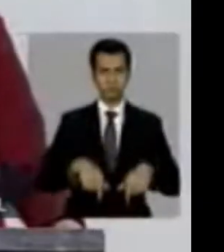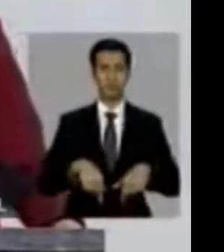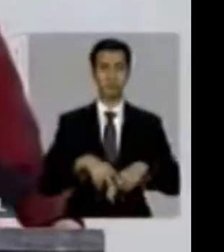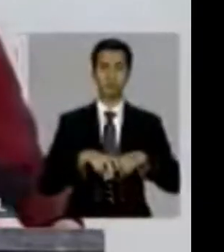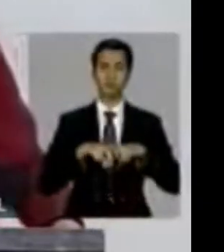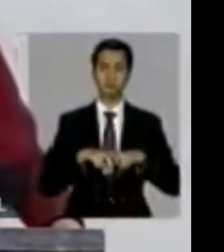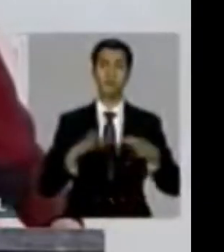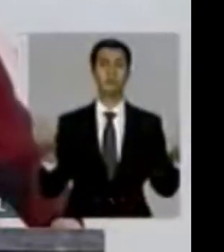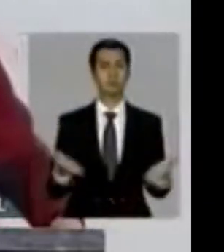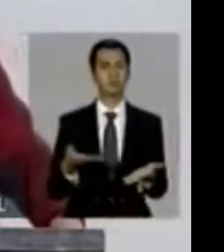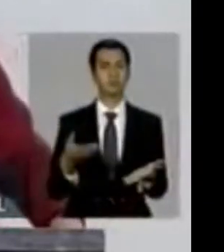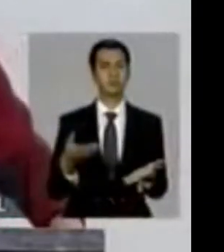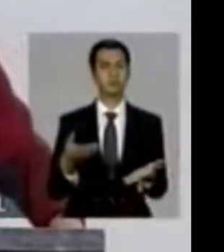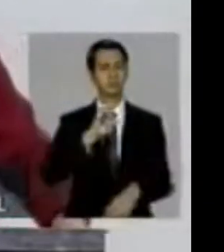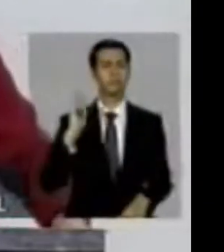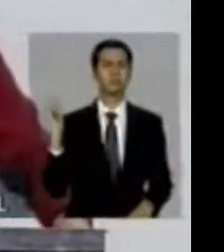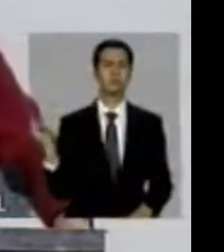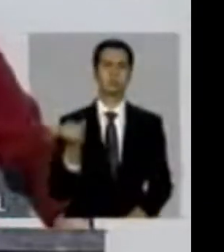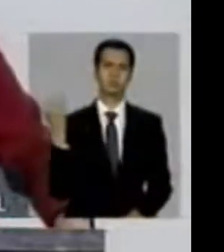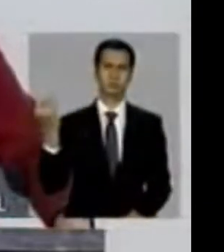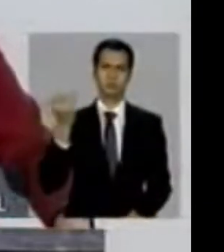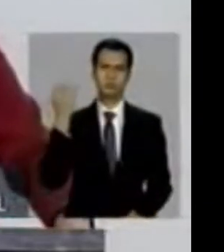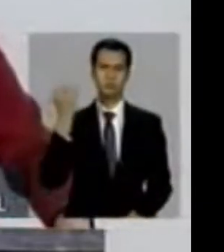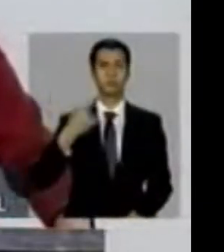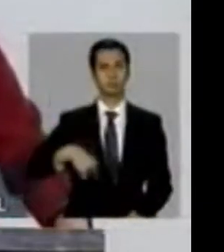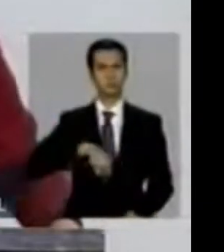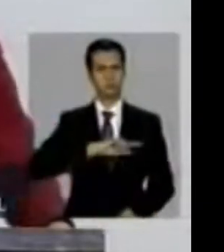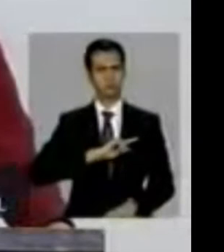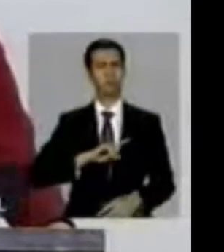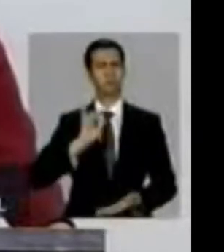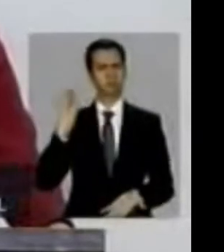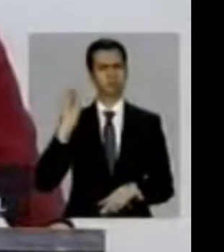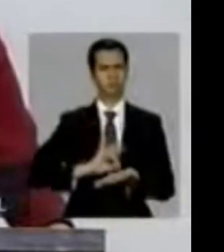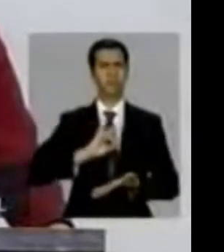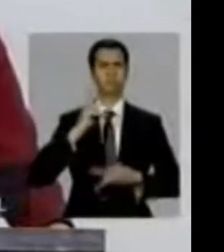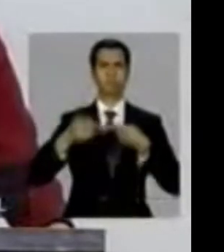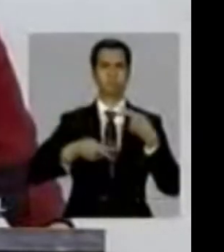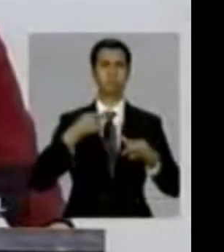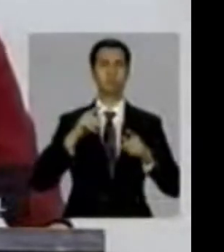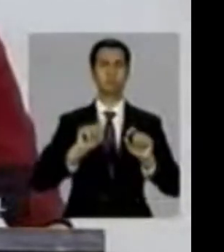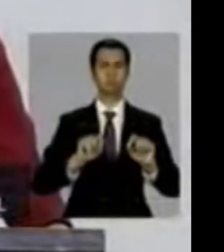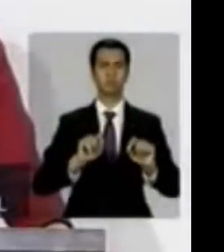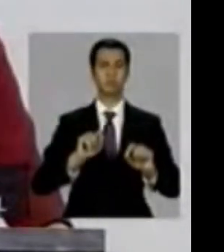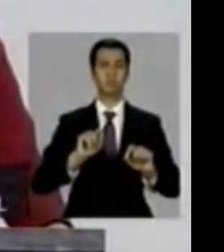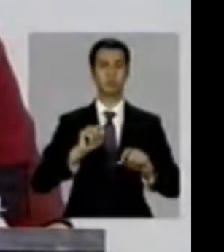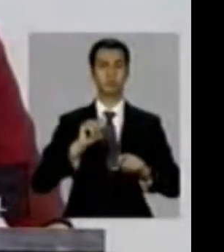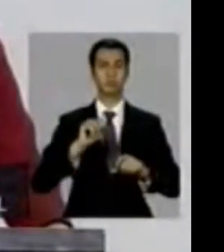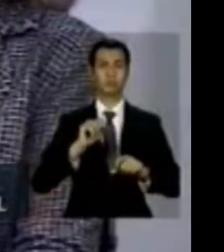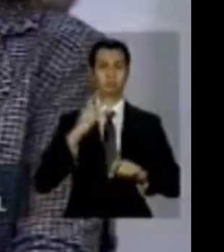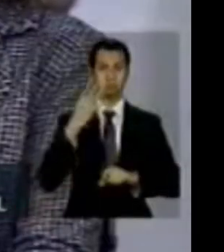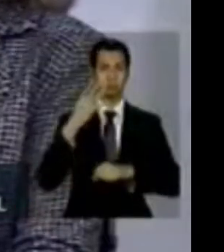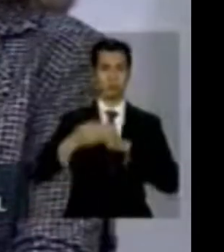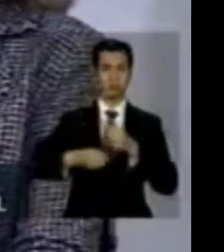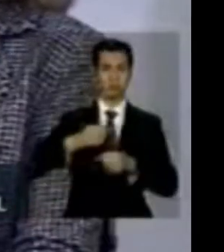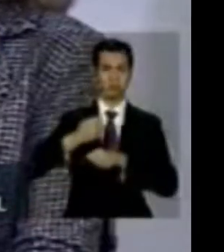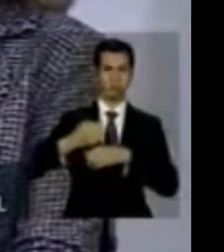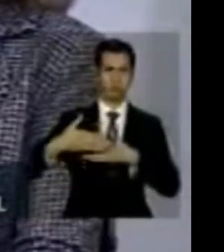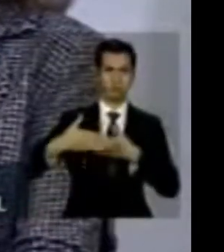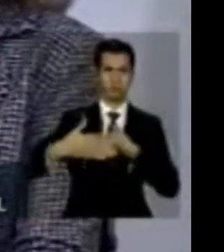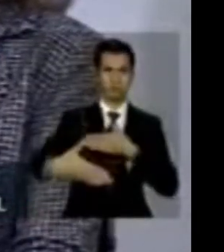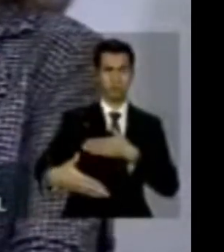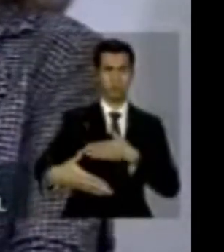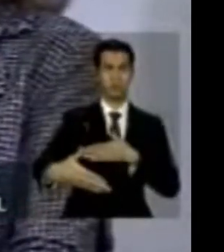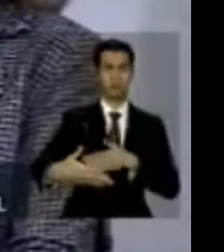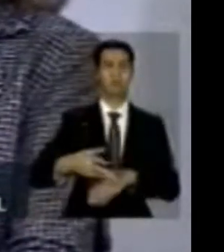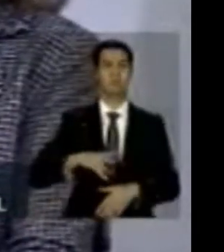Esse é um dia muito importante na reafirmação também de que nos próximos 4 anos nós